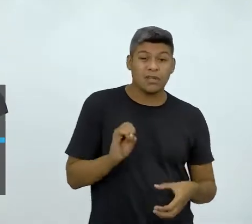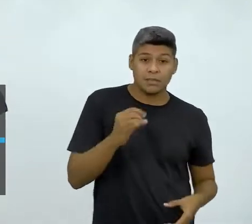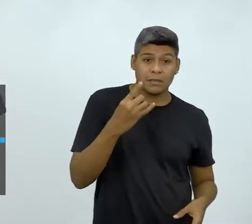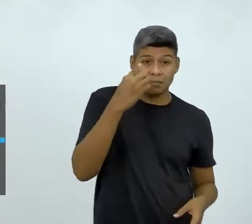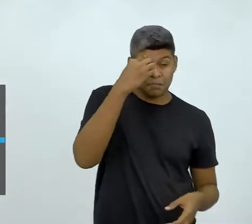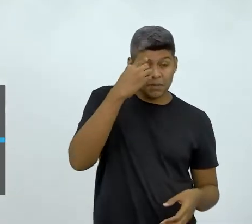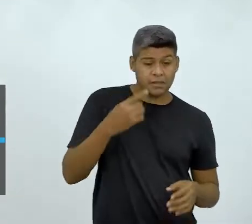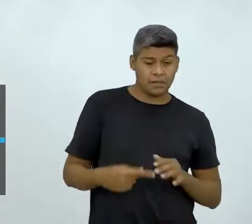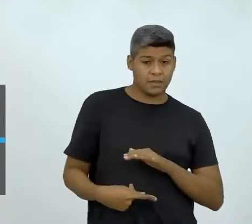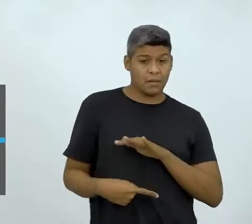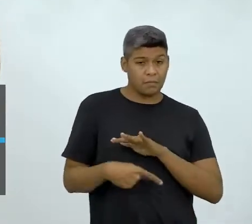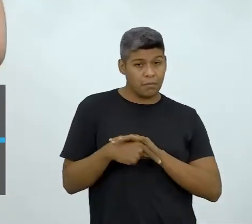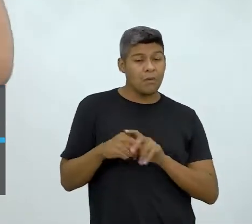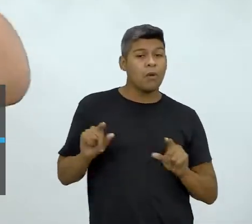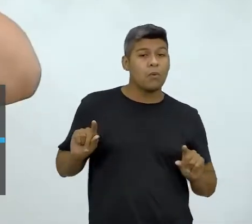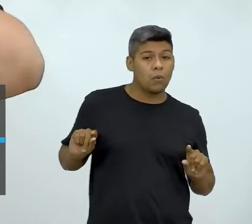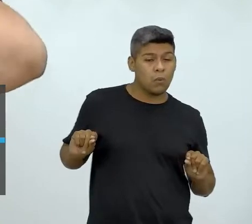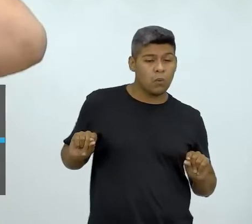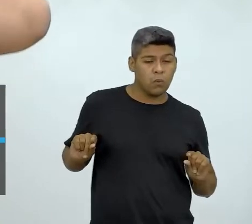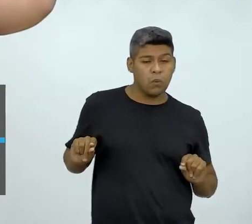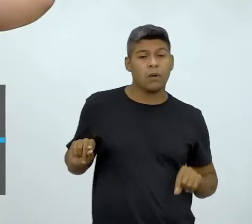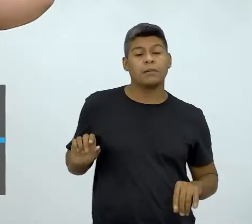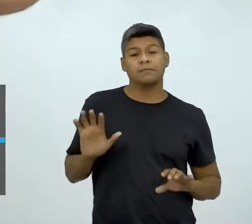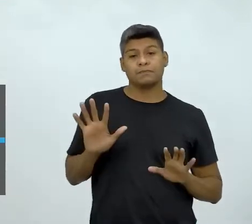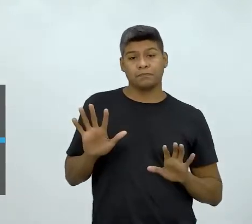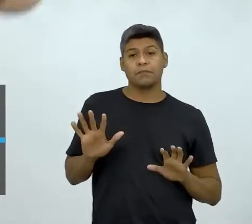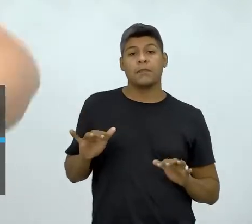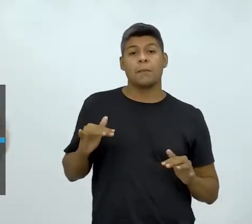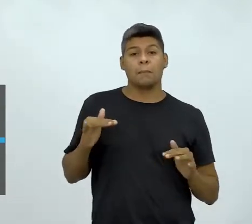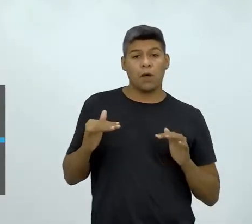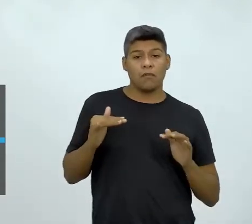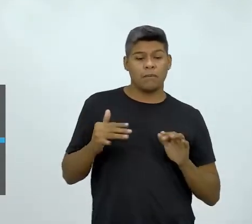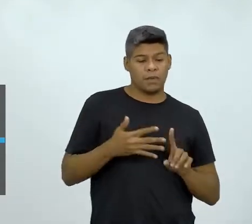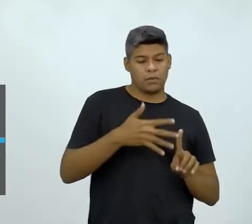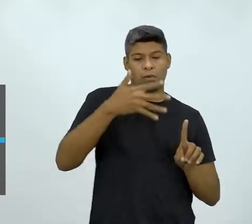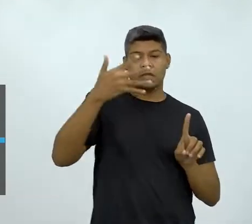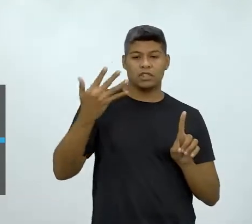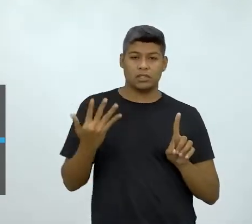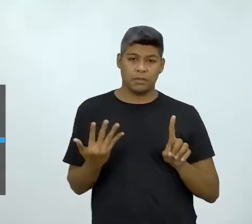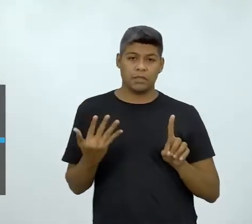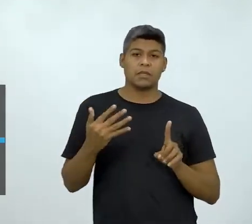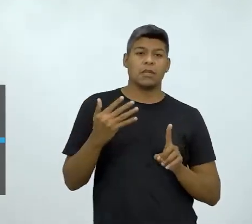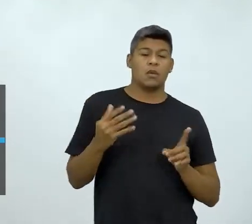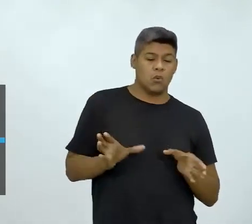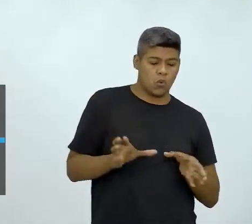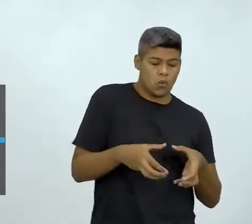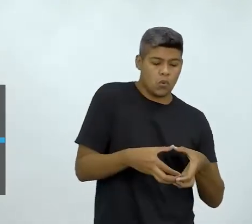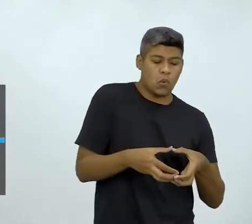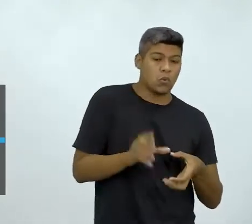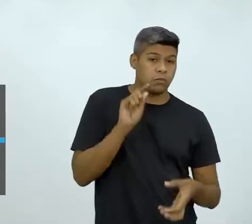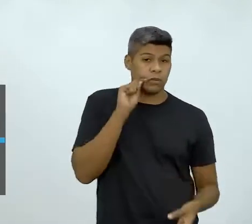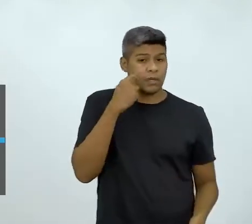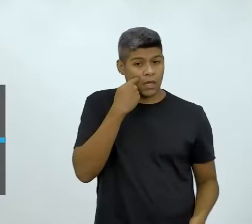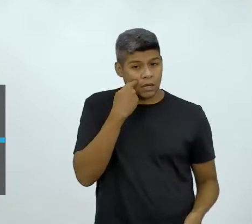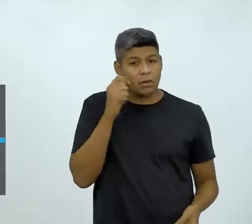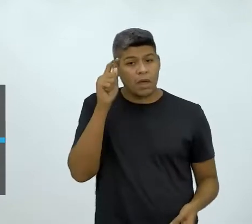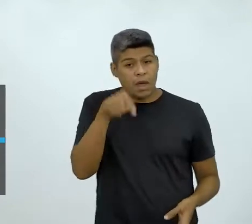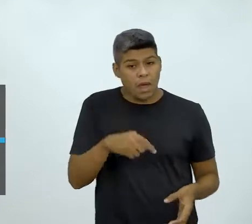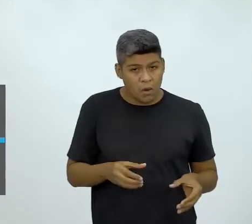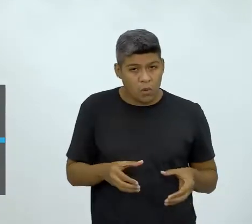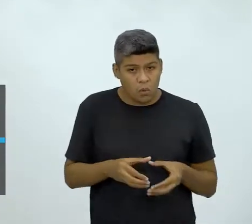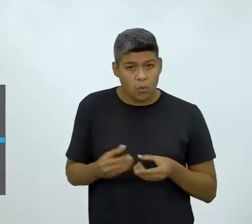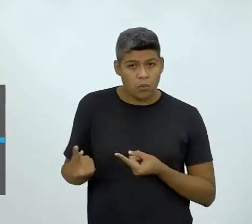em parte até um pouco sobre essa questão de movimento LGBT, o movimento negro, querendo ou não, eles também são movimentos